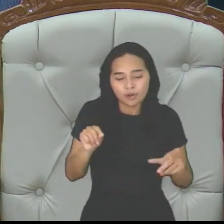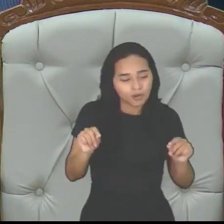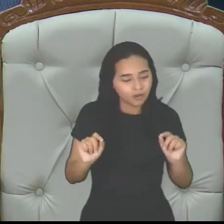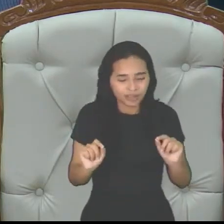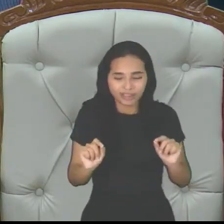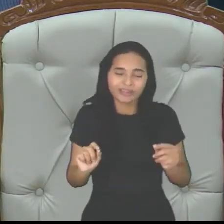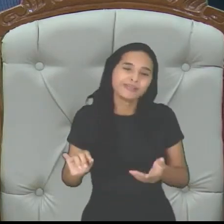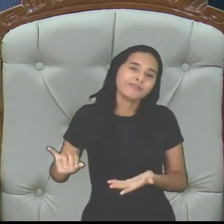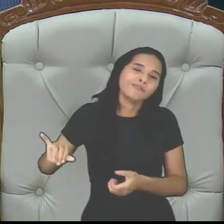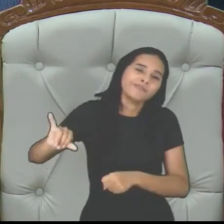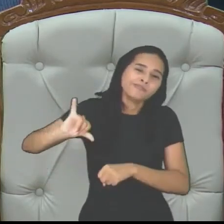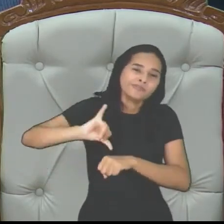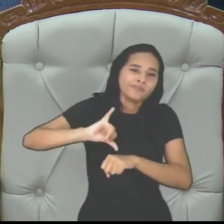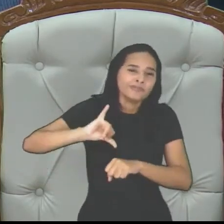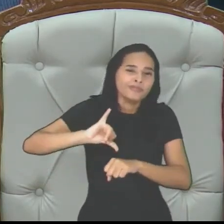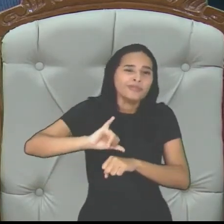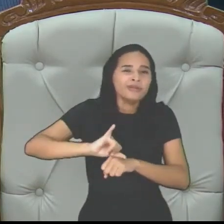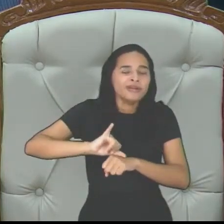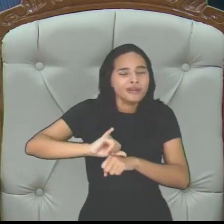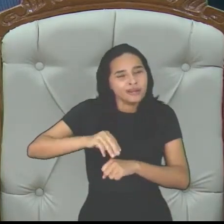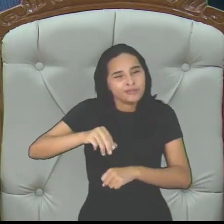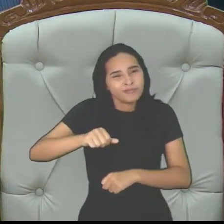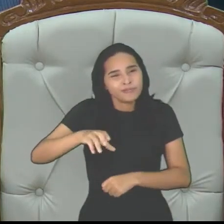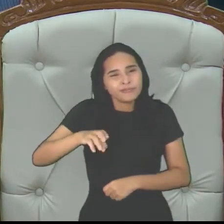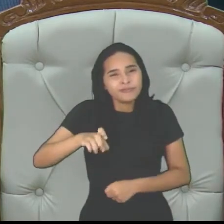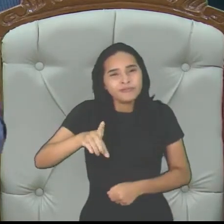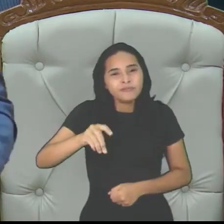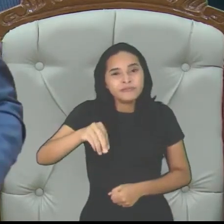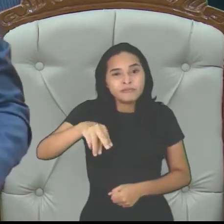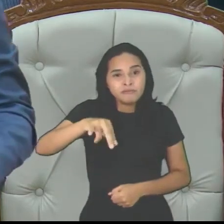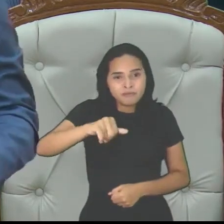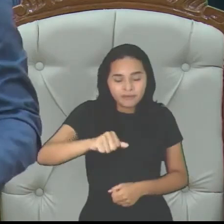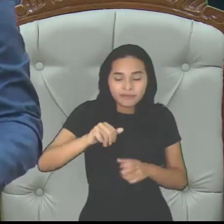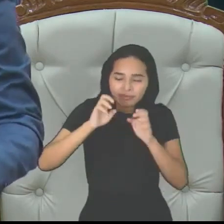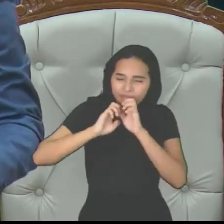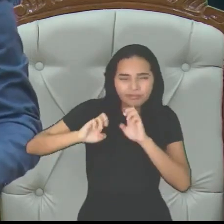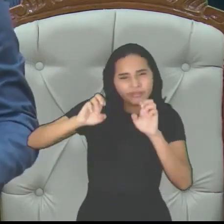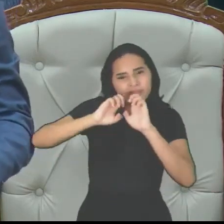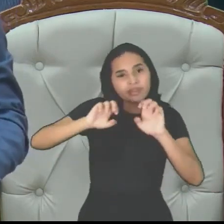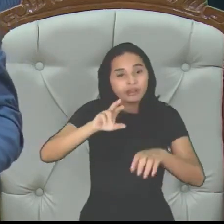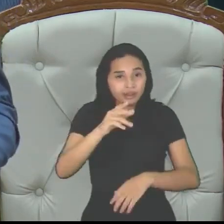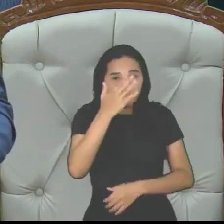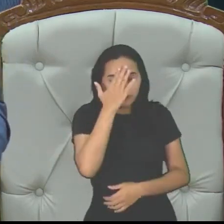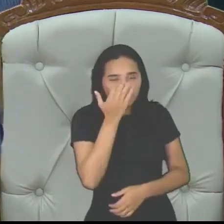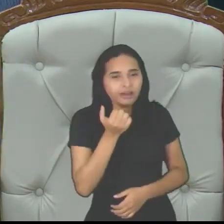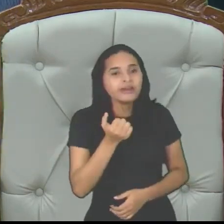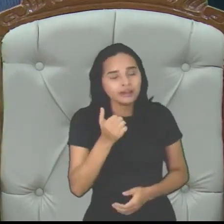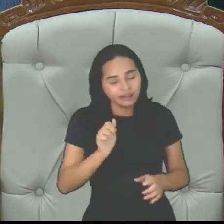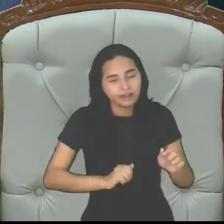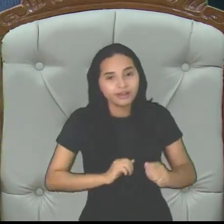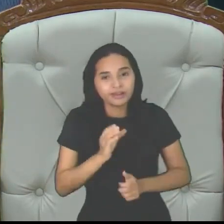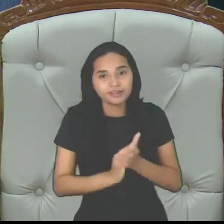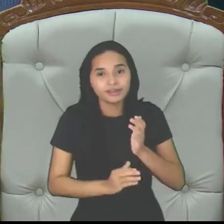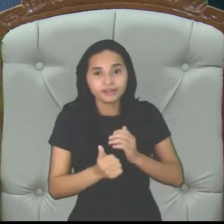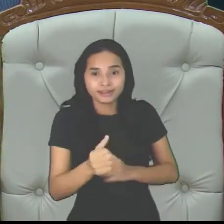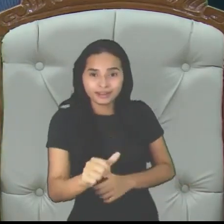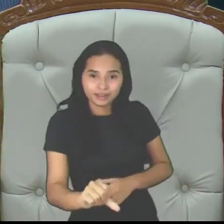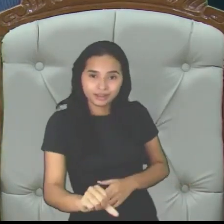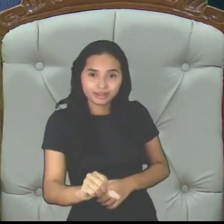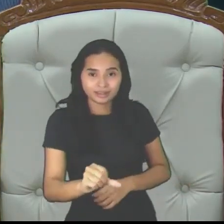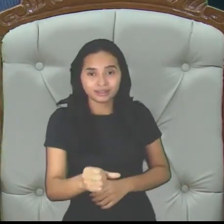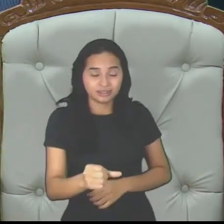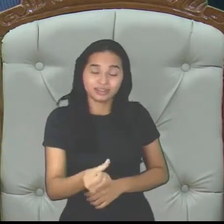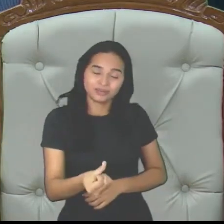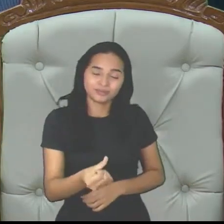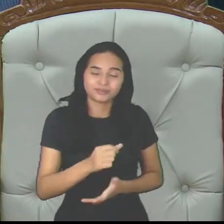capital da Macedônia para poder evangelizar. Os irmãos sabem que em Atos capítulo 16, versículo 9, Paulo